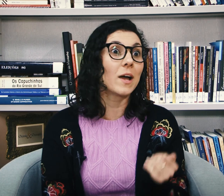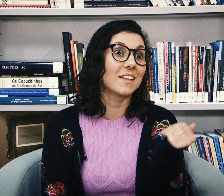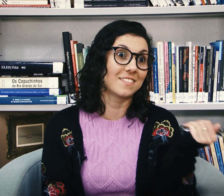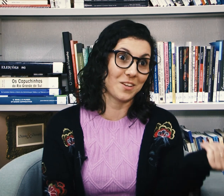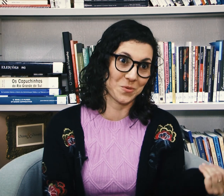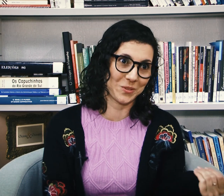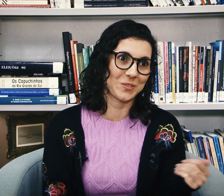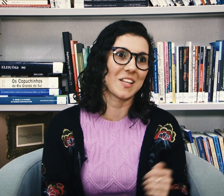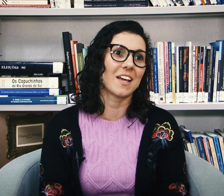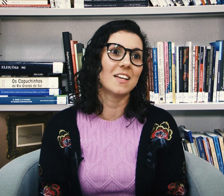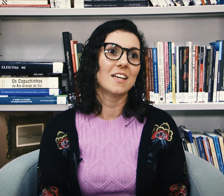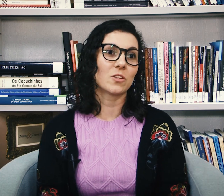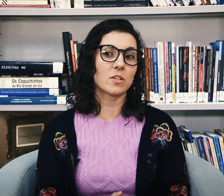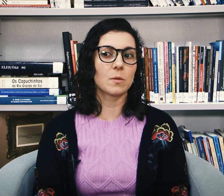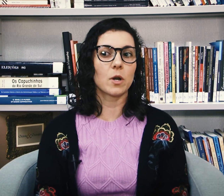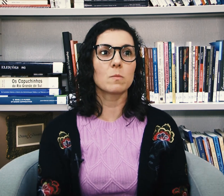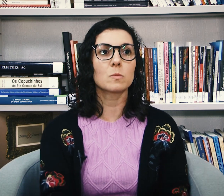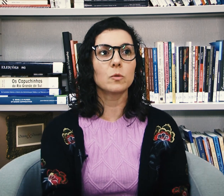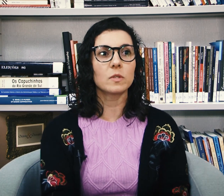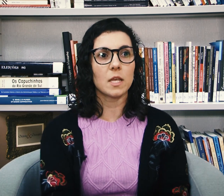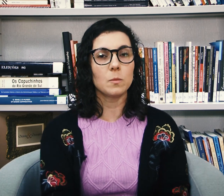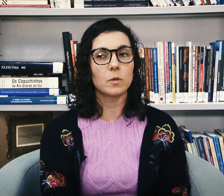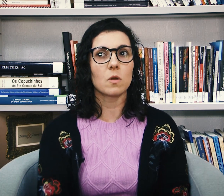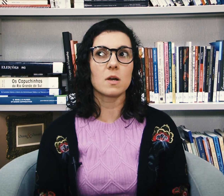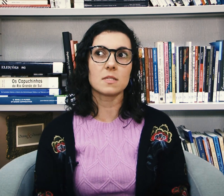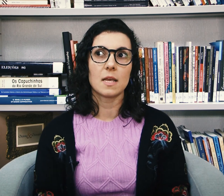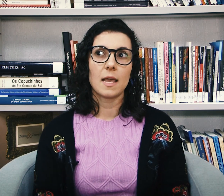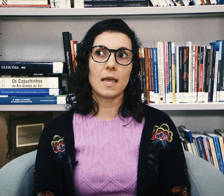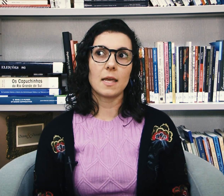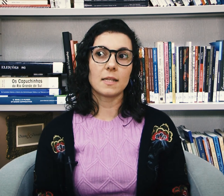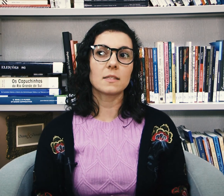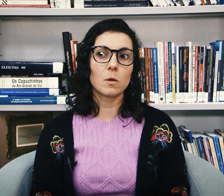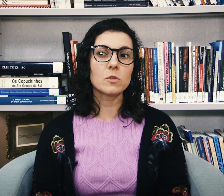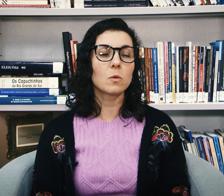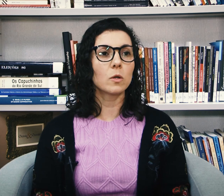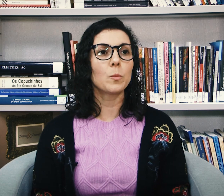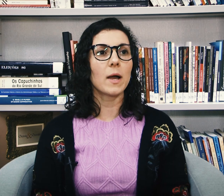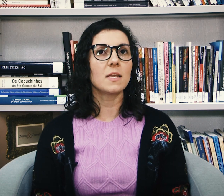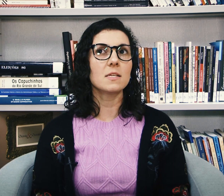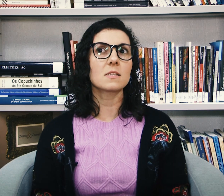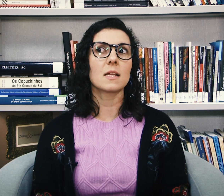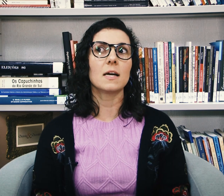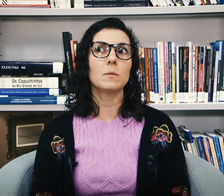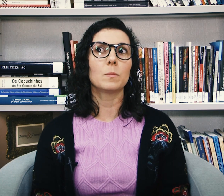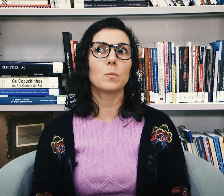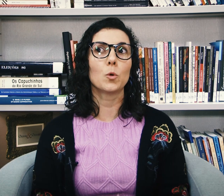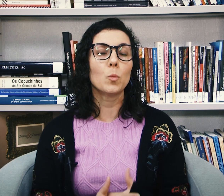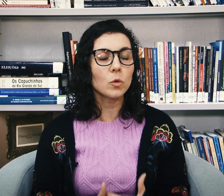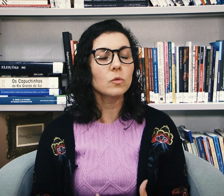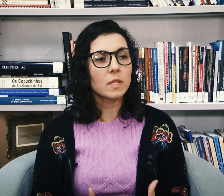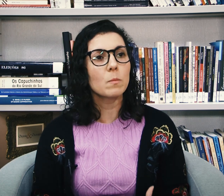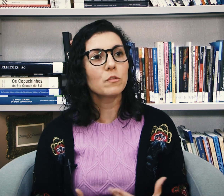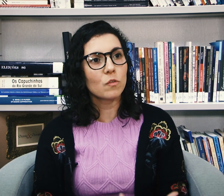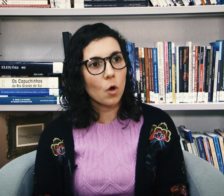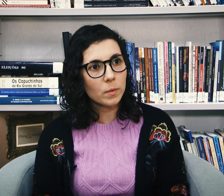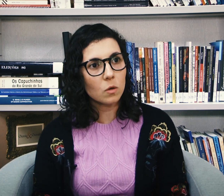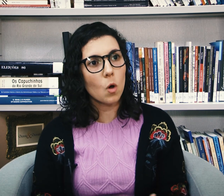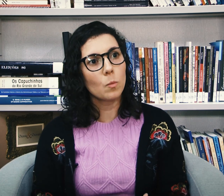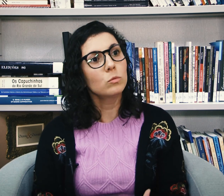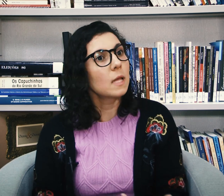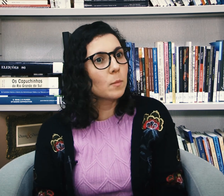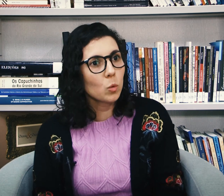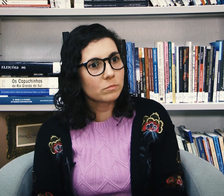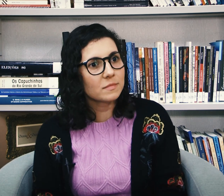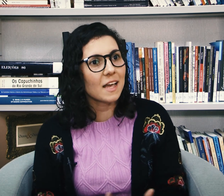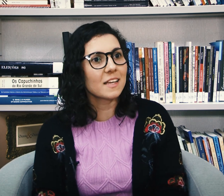em 48. Então, nós demoramos muito tempo e nós tratamos, enquanto país, por muito tempo a fome